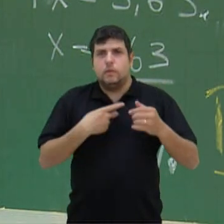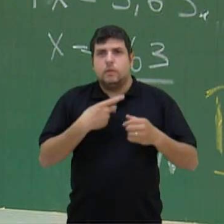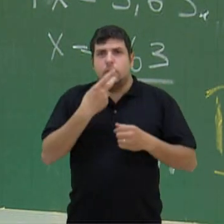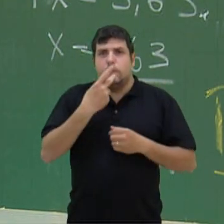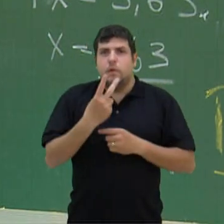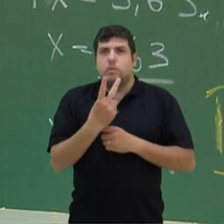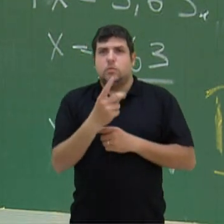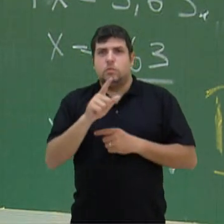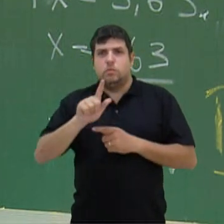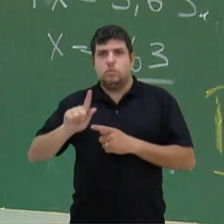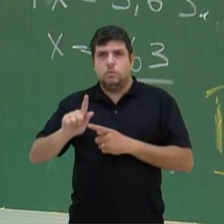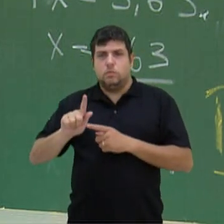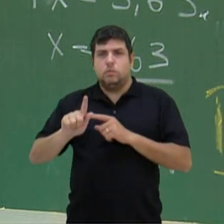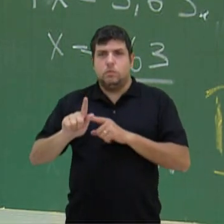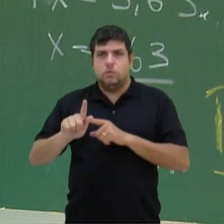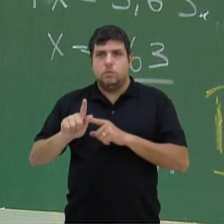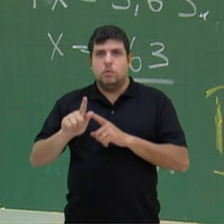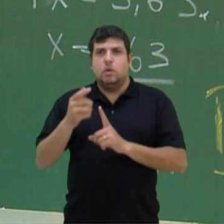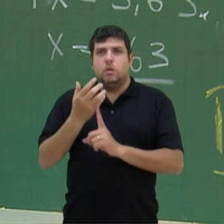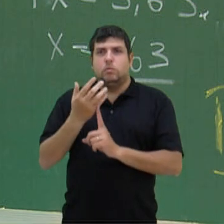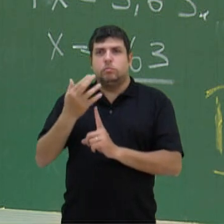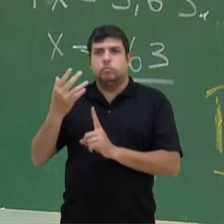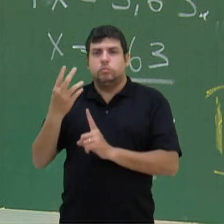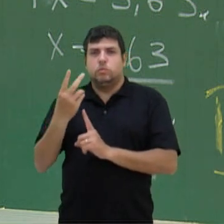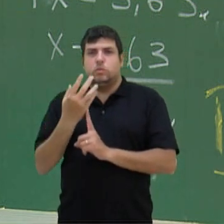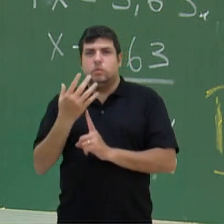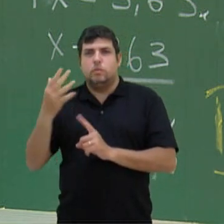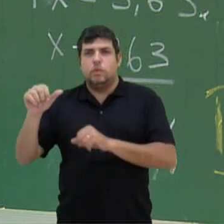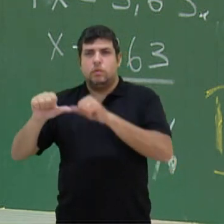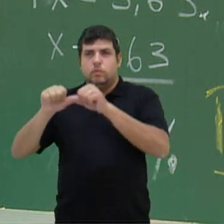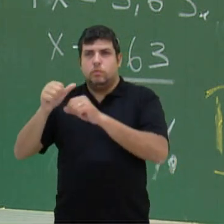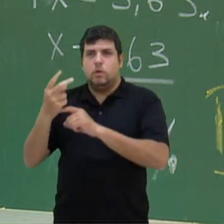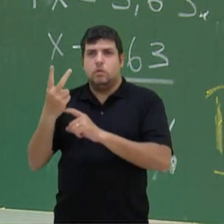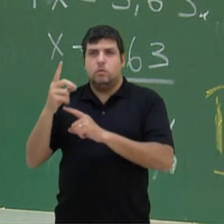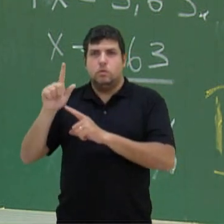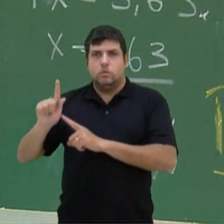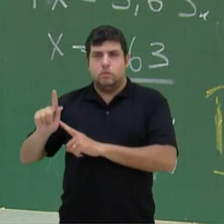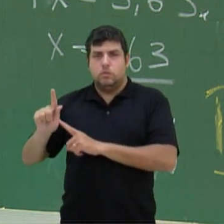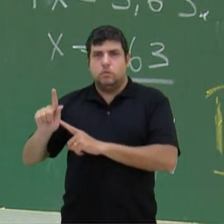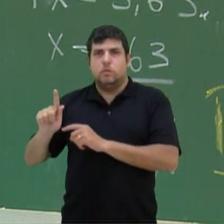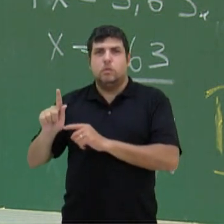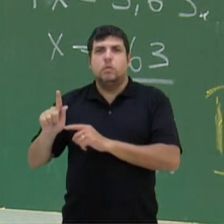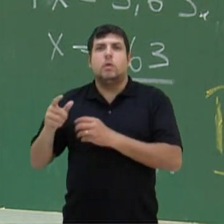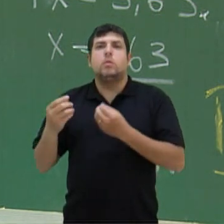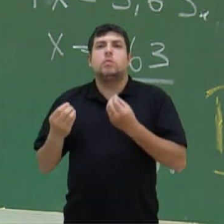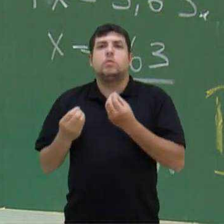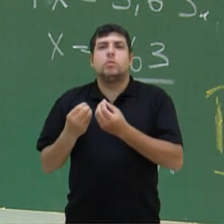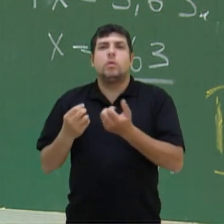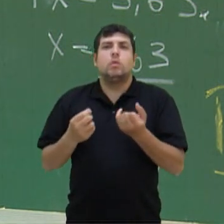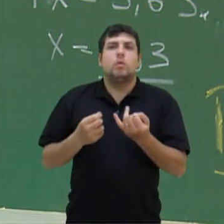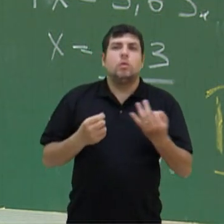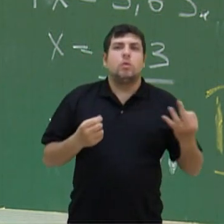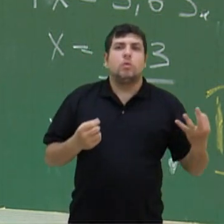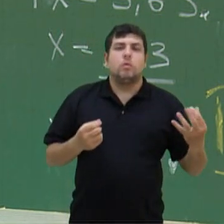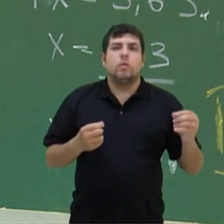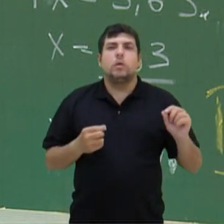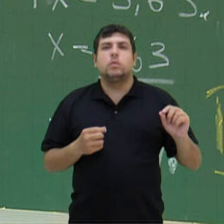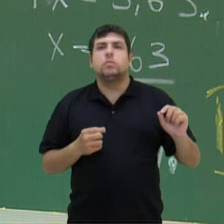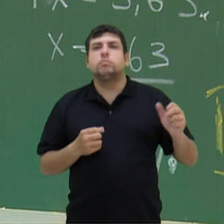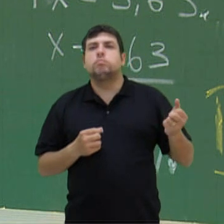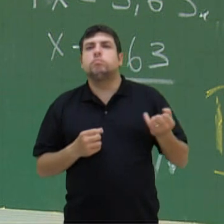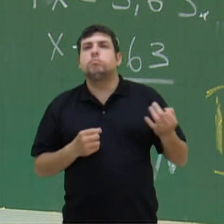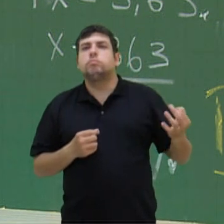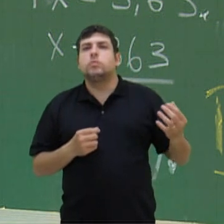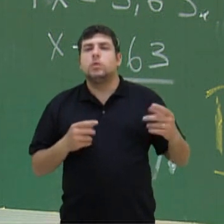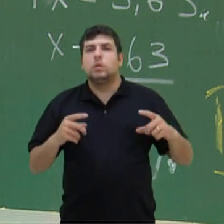do óxido do gás hilariante que foram obtidas. Tá? Então, 2 gramas desse aqui, quantas do outro lado da nossa regra de